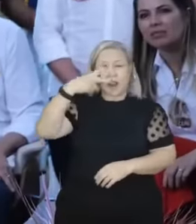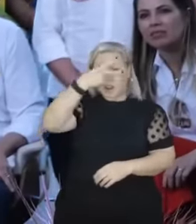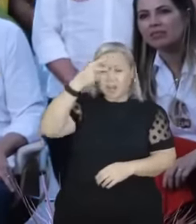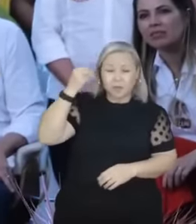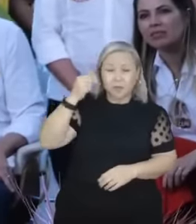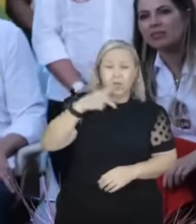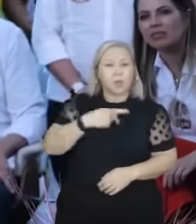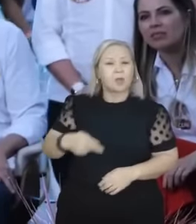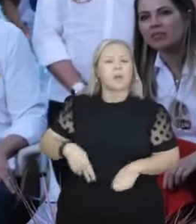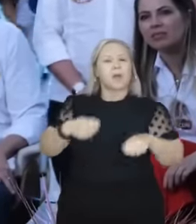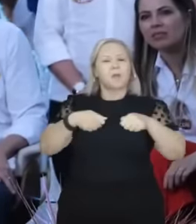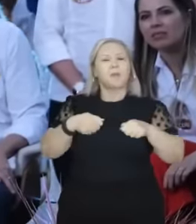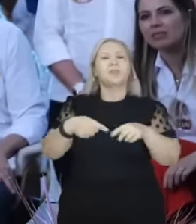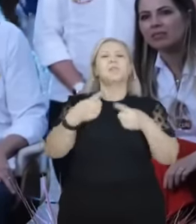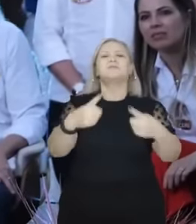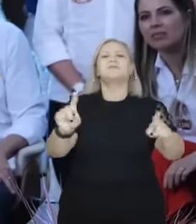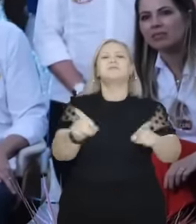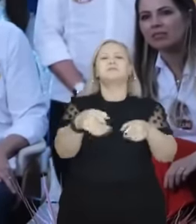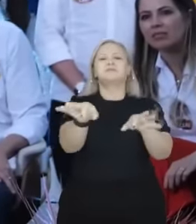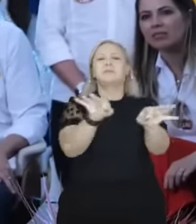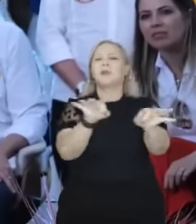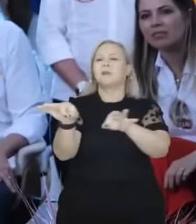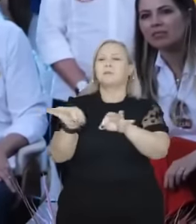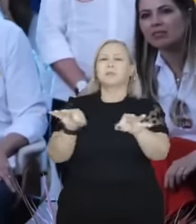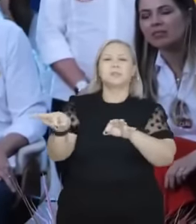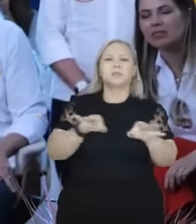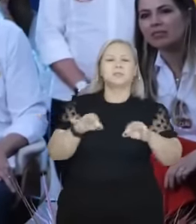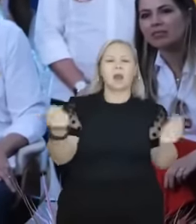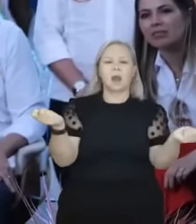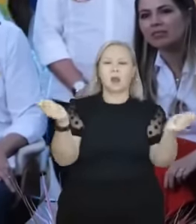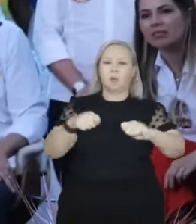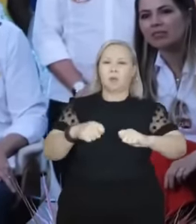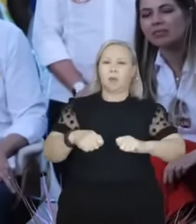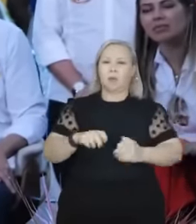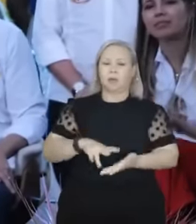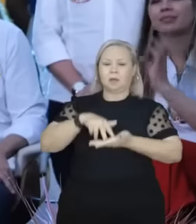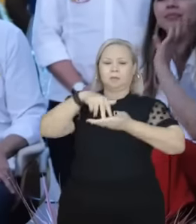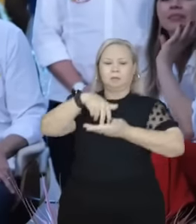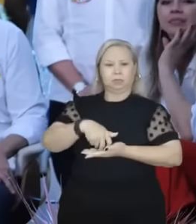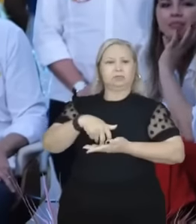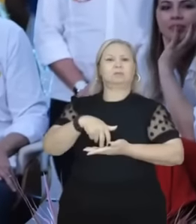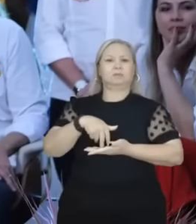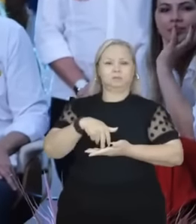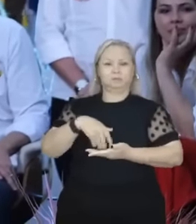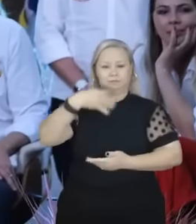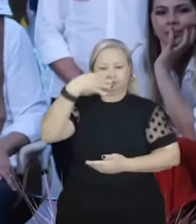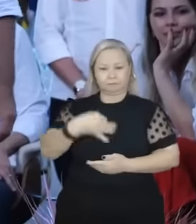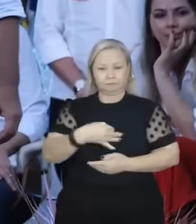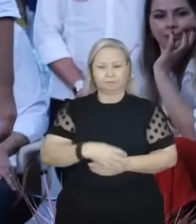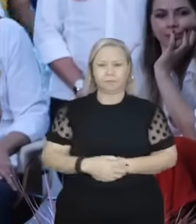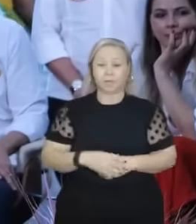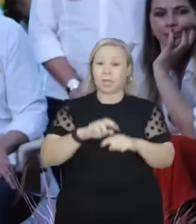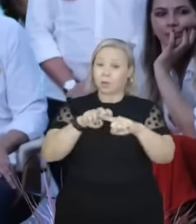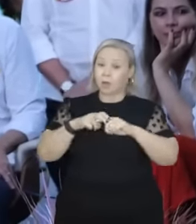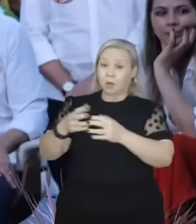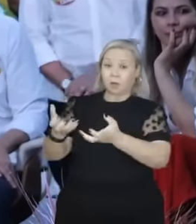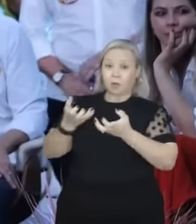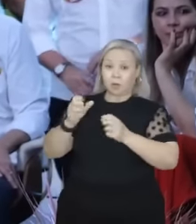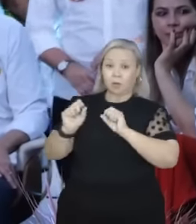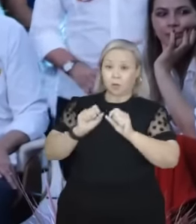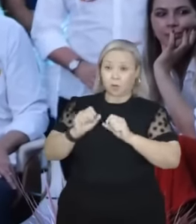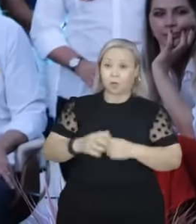orquestra com muita competência e com muita capacidade. Por isso, eu quero pegar na mão desse menino aqui e